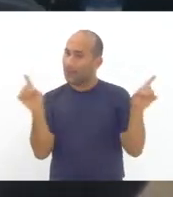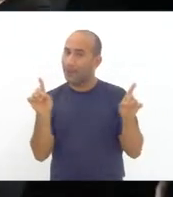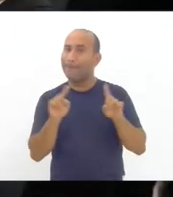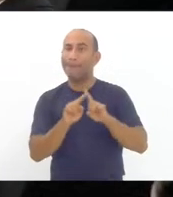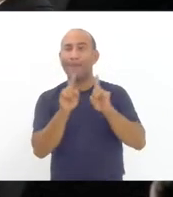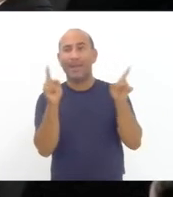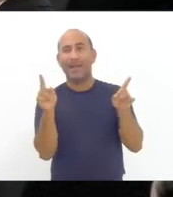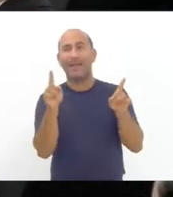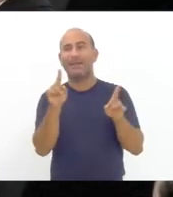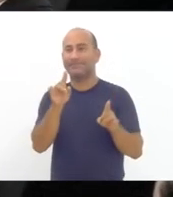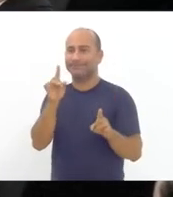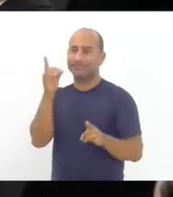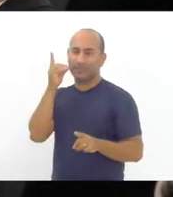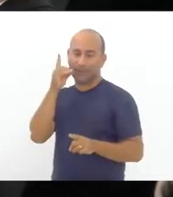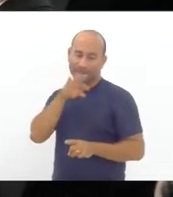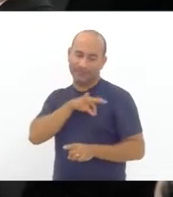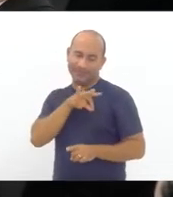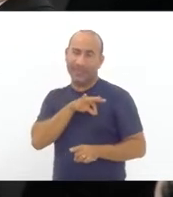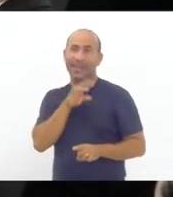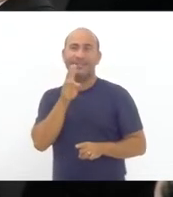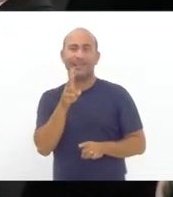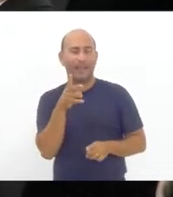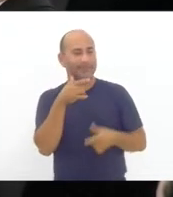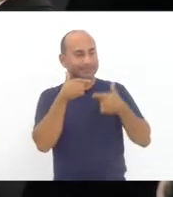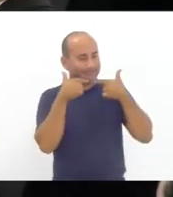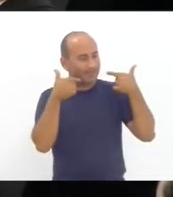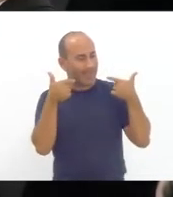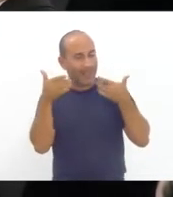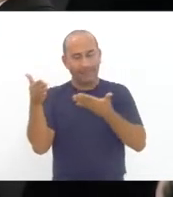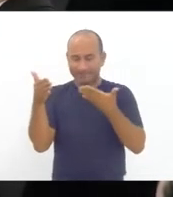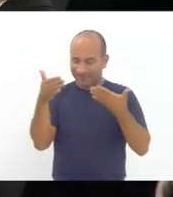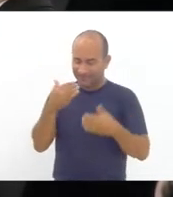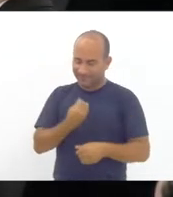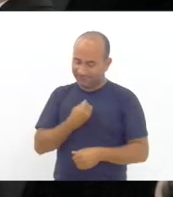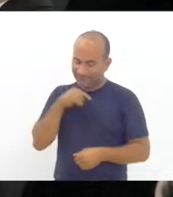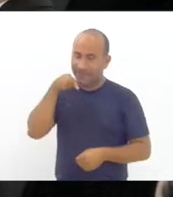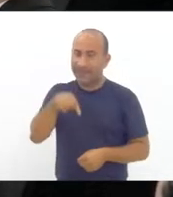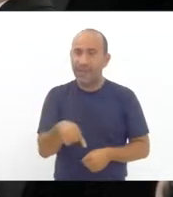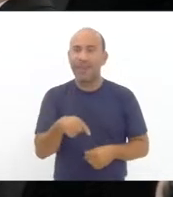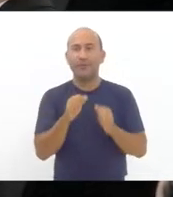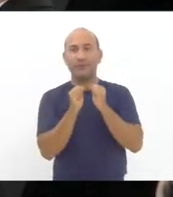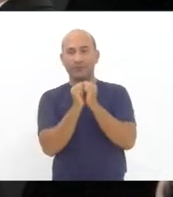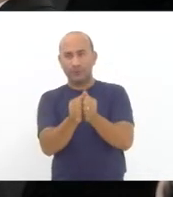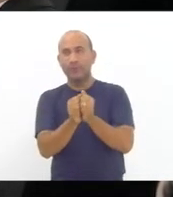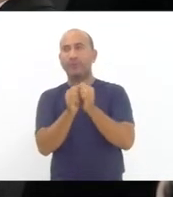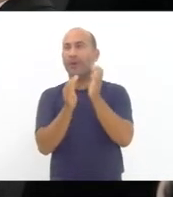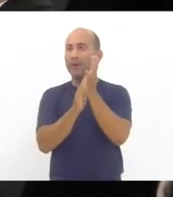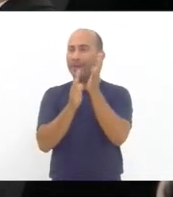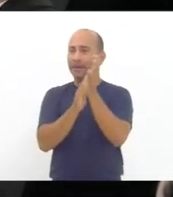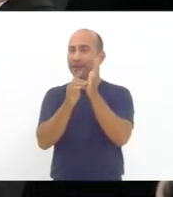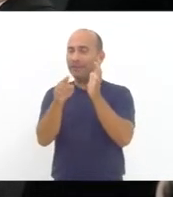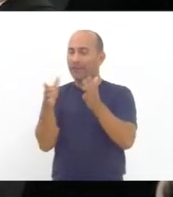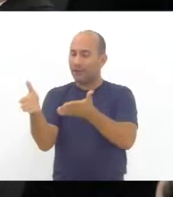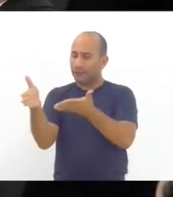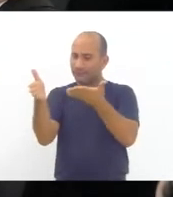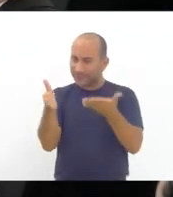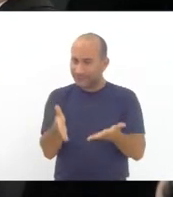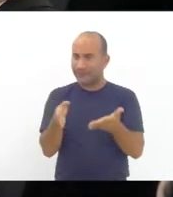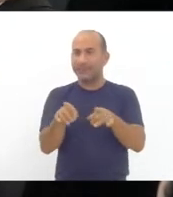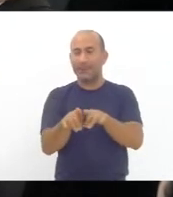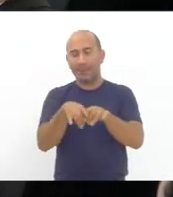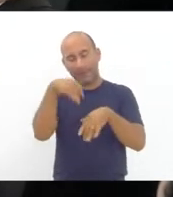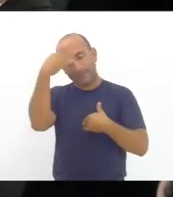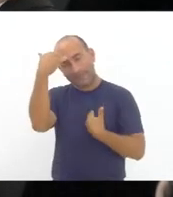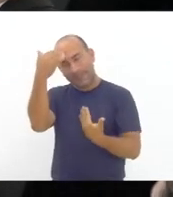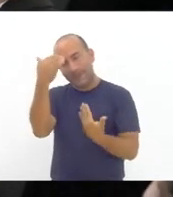a Marta Rocha sempre muito simpática permitiu que eu estivesse aqui e participar de alguma forma dessa homenagem que você convidou a Bel também então